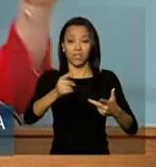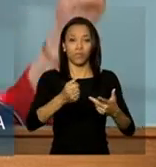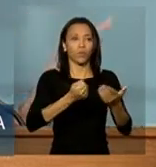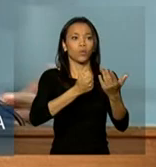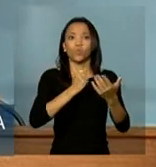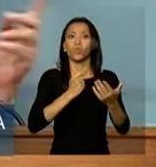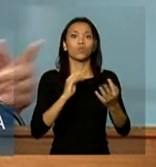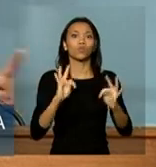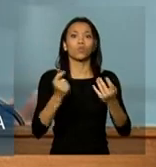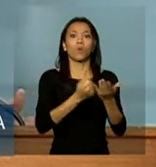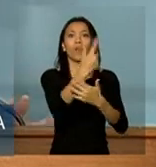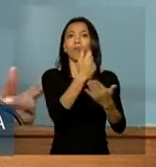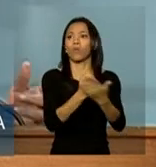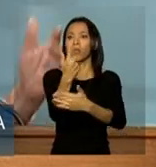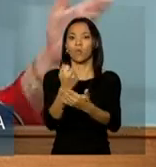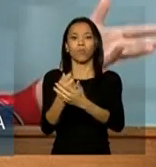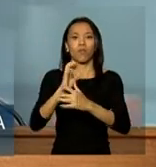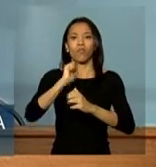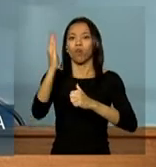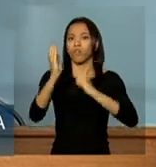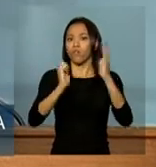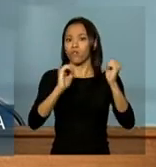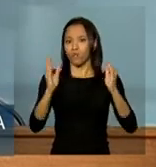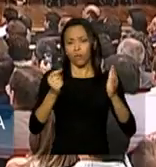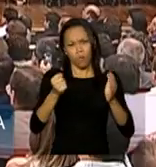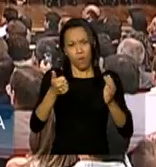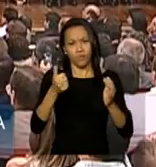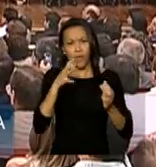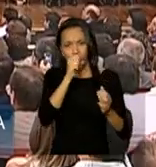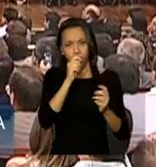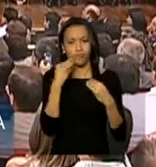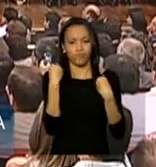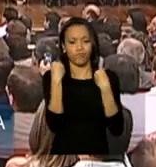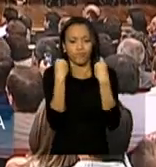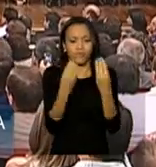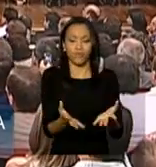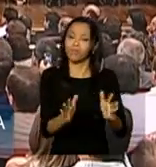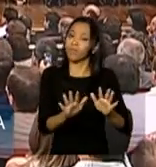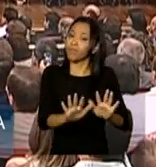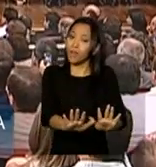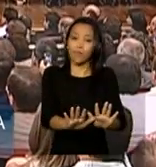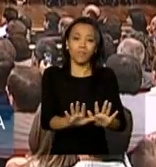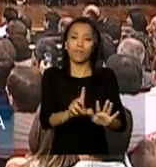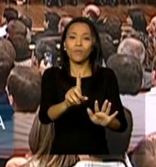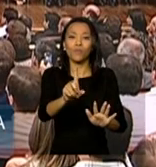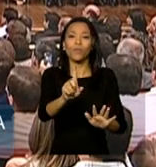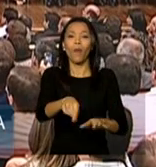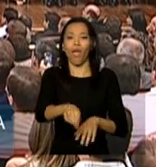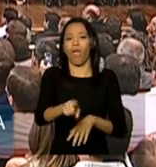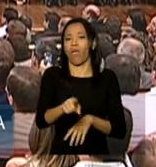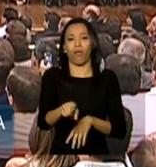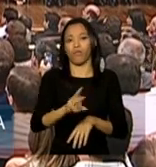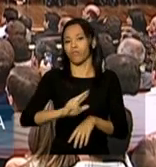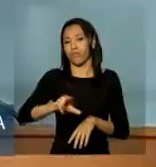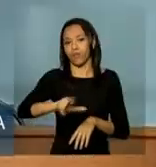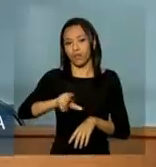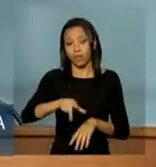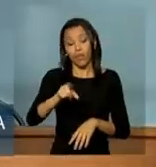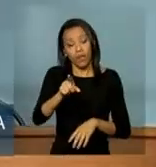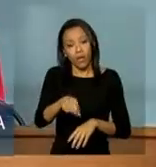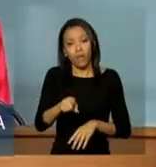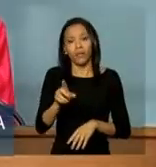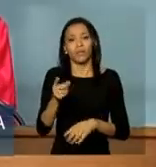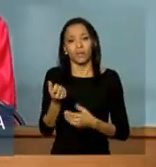tudo quanto é lugar, a gente conseguiria entregar quase imediatamente. Mas o espírito não era esse. O espírito é justamente